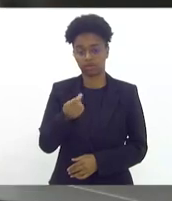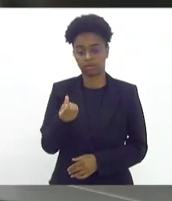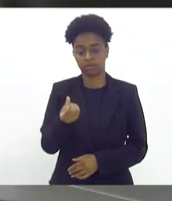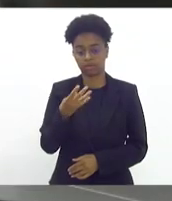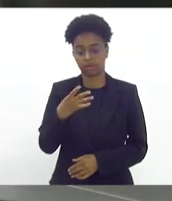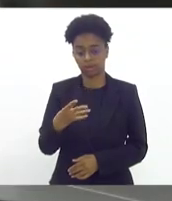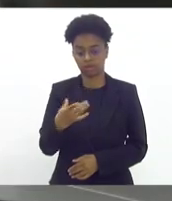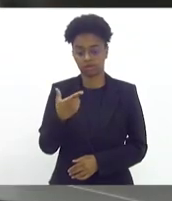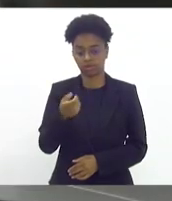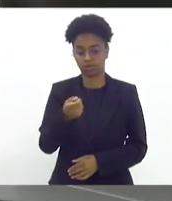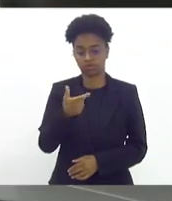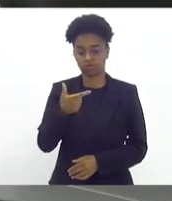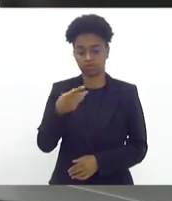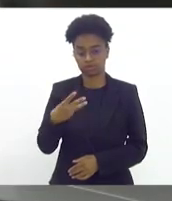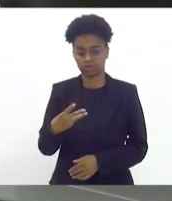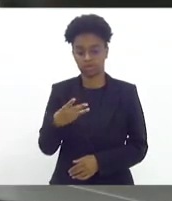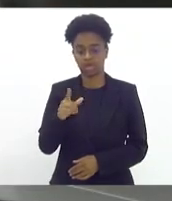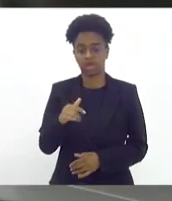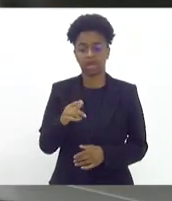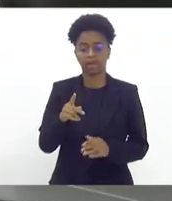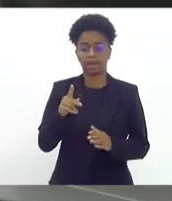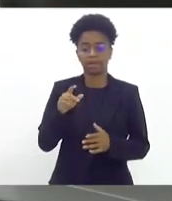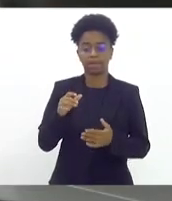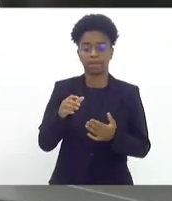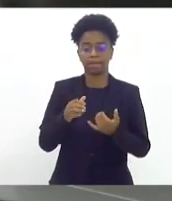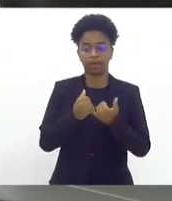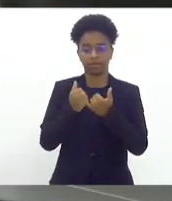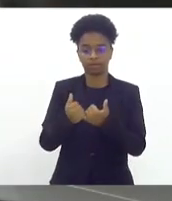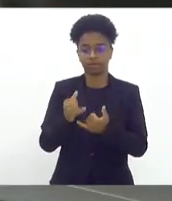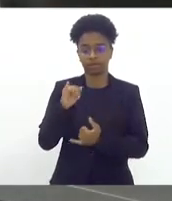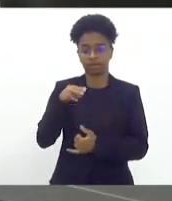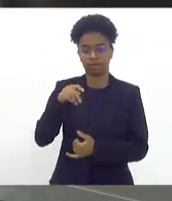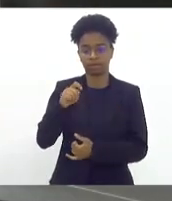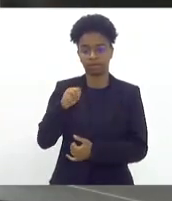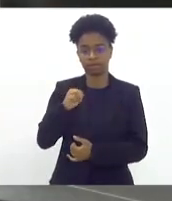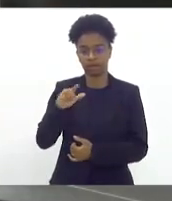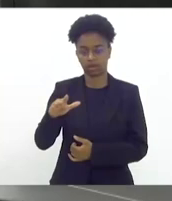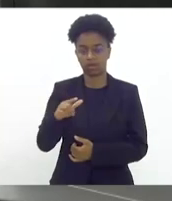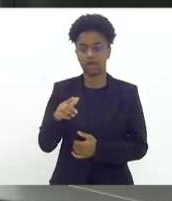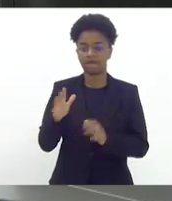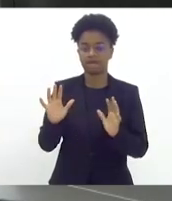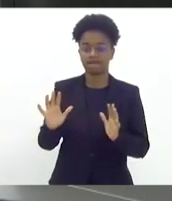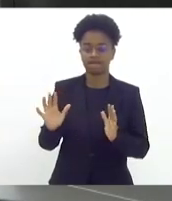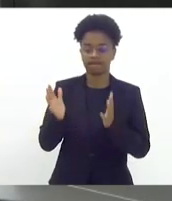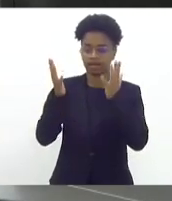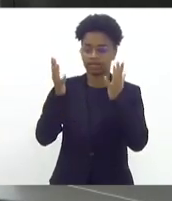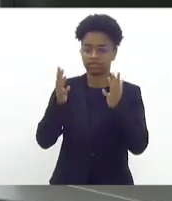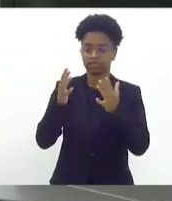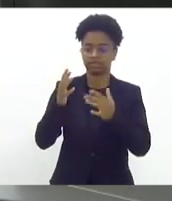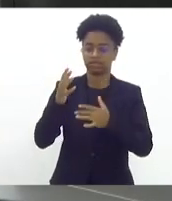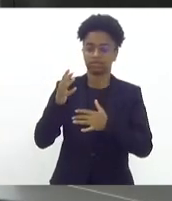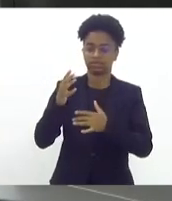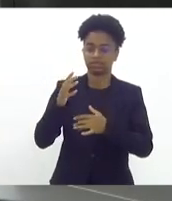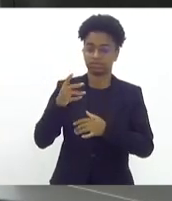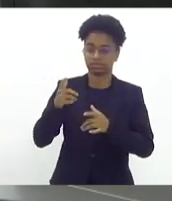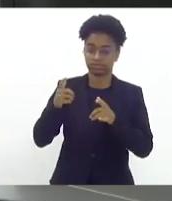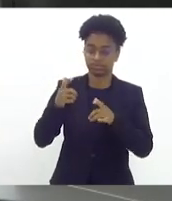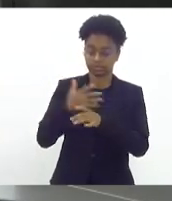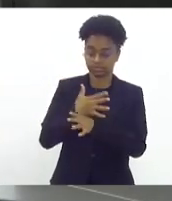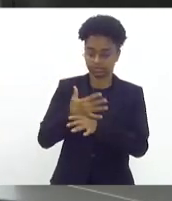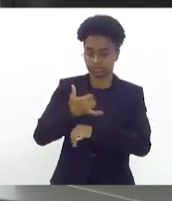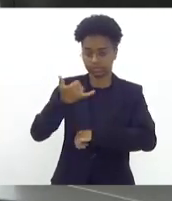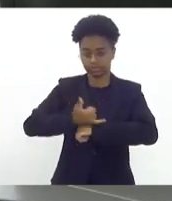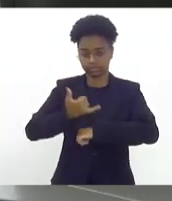declara patrimônio cultural imaterial do Estado do Rio de Janeiro o Arraiá da Cidadania no município de Volta Redonda. O parecer do